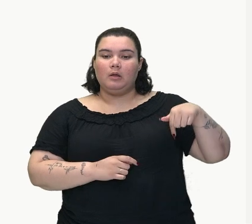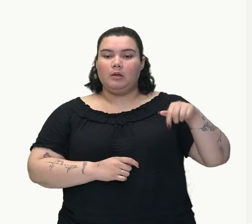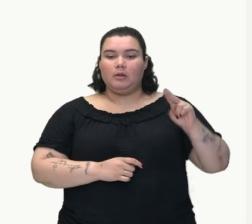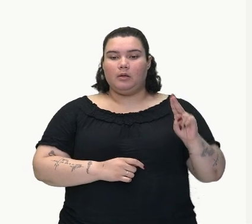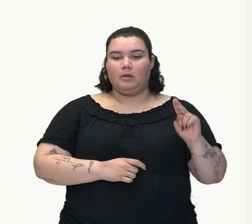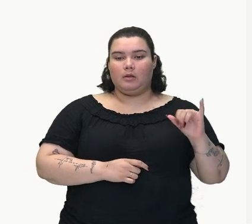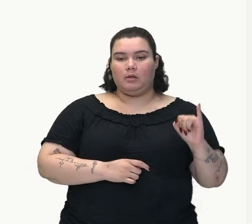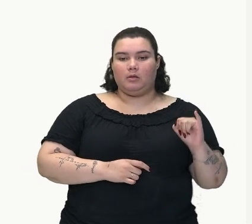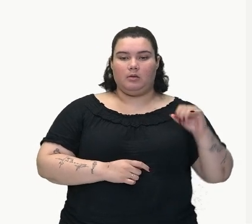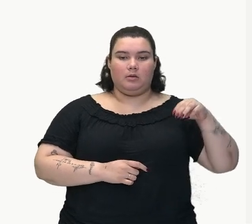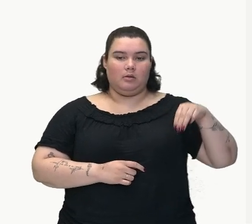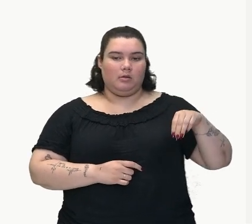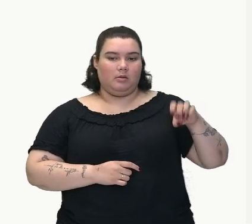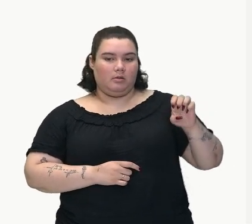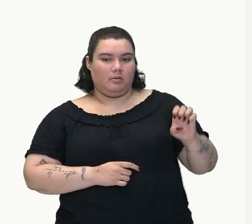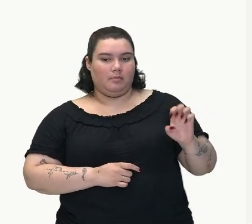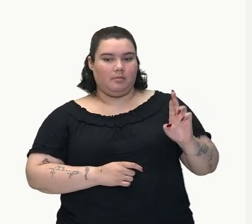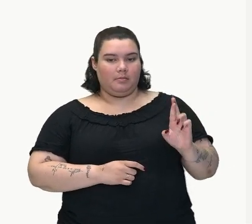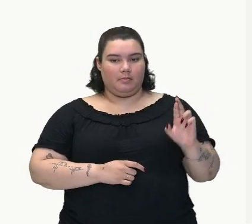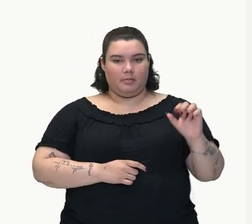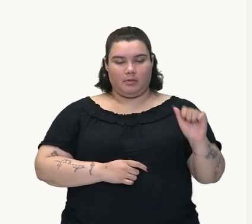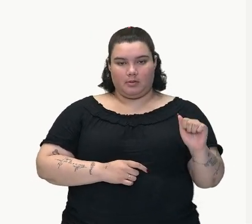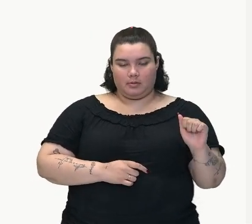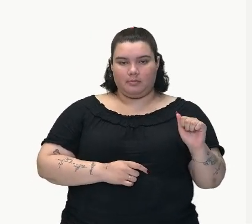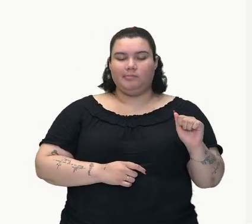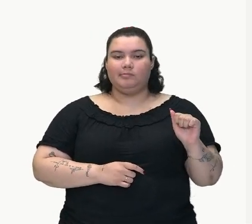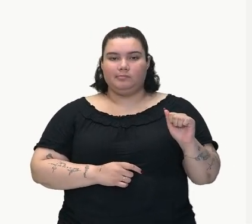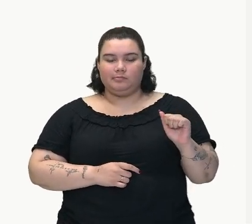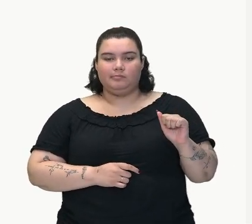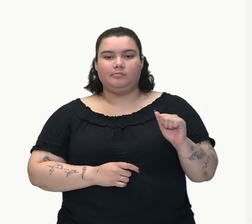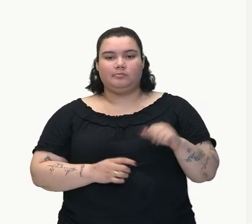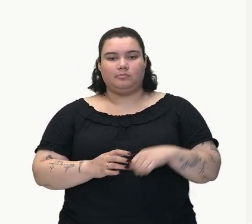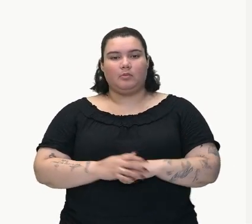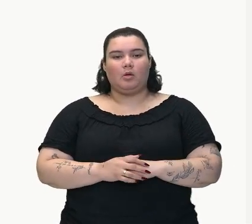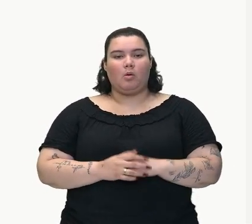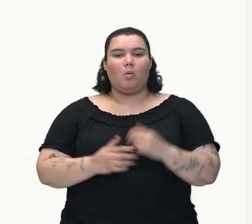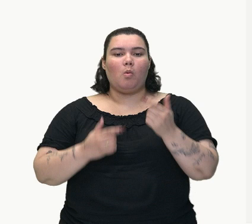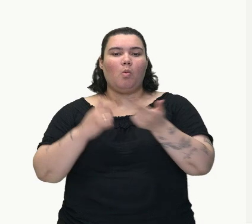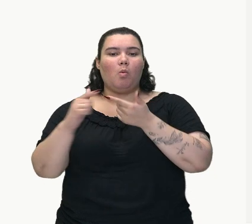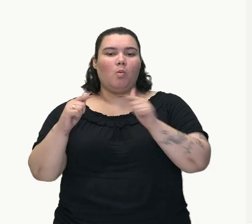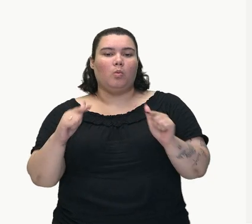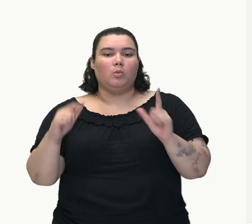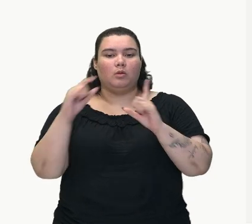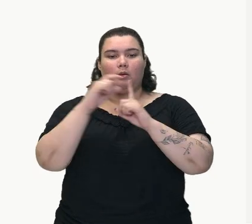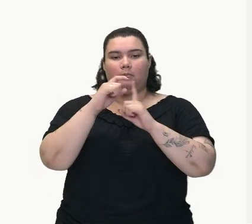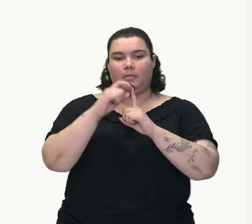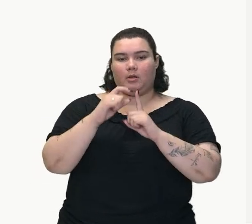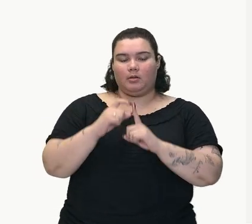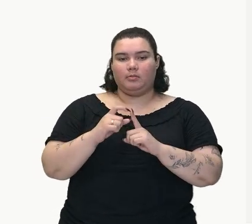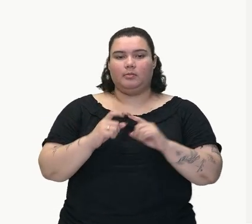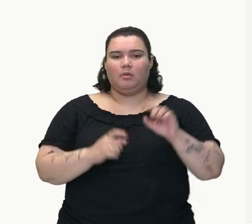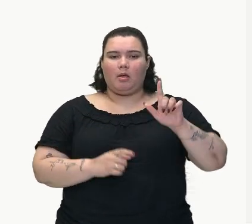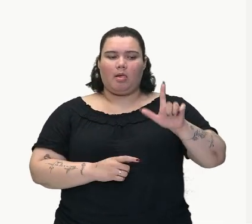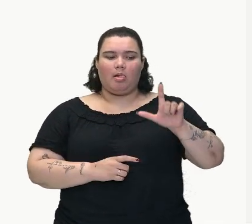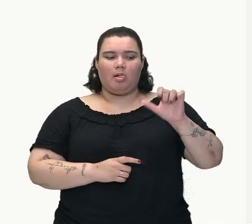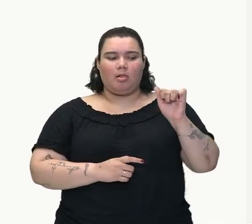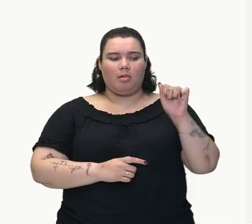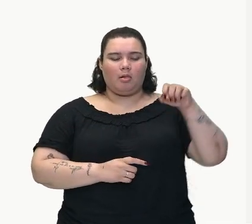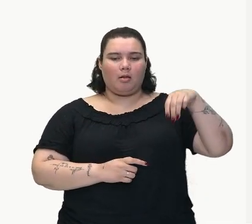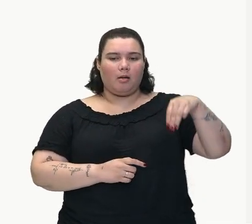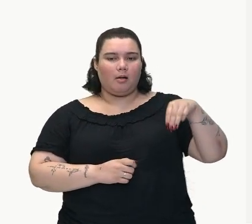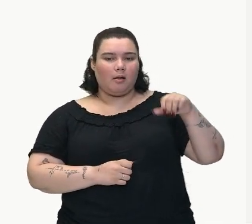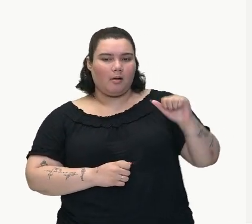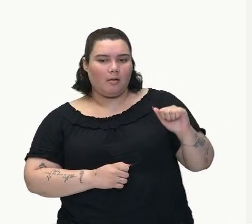palavra quimera, certo? É um exemplo. Acostuma-te à lama. Observem